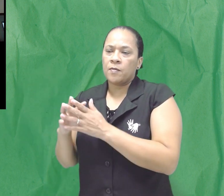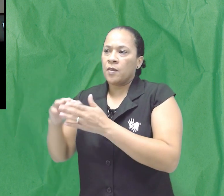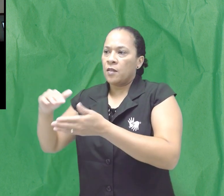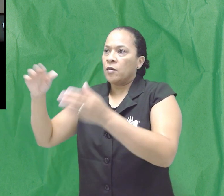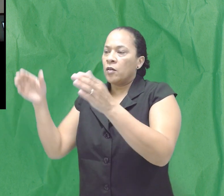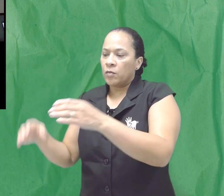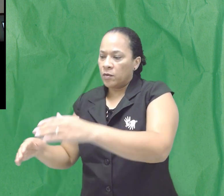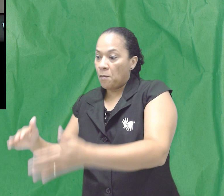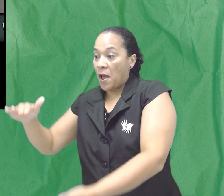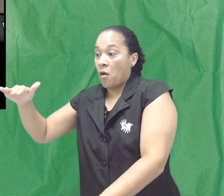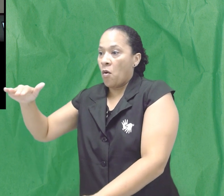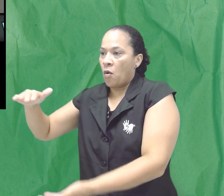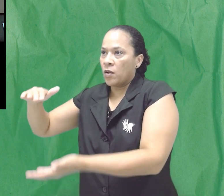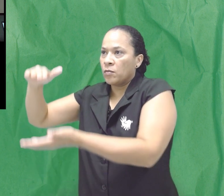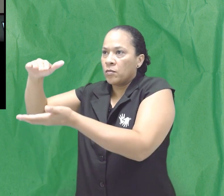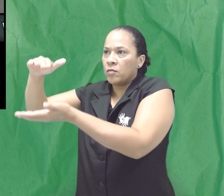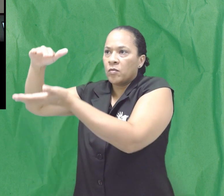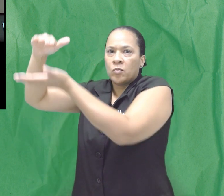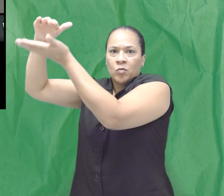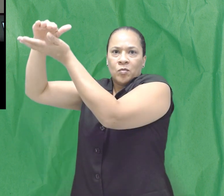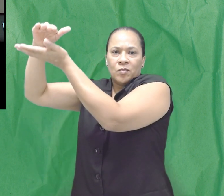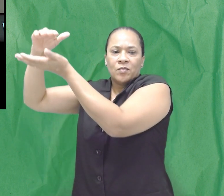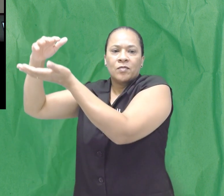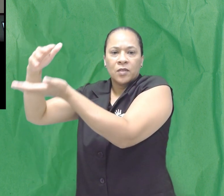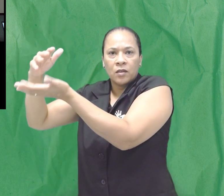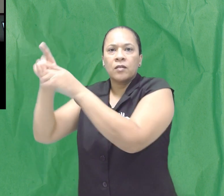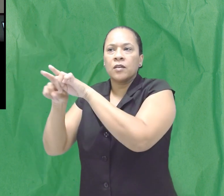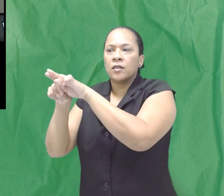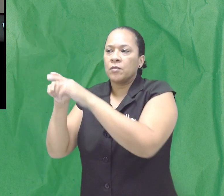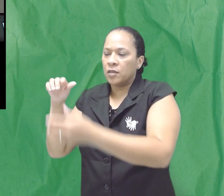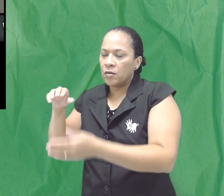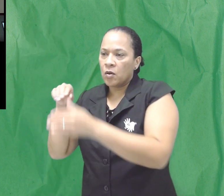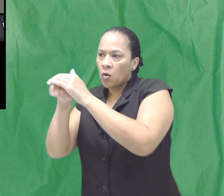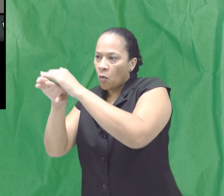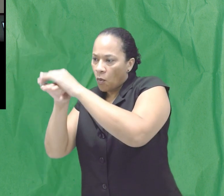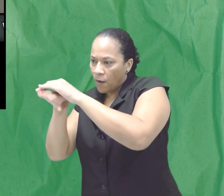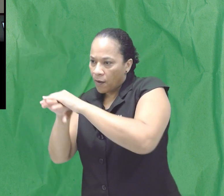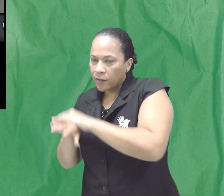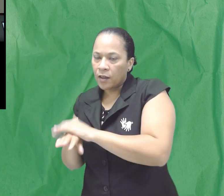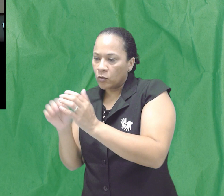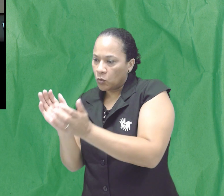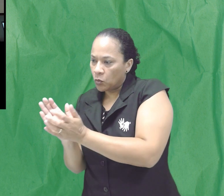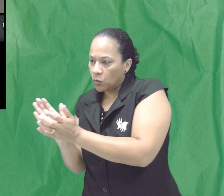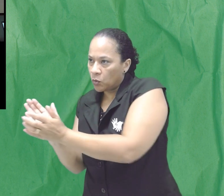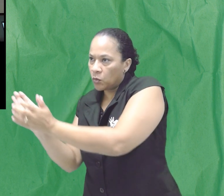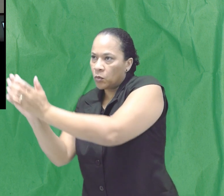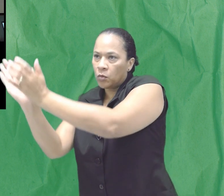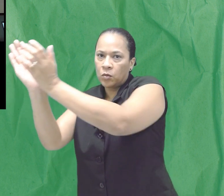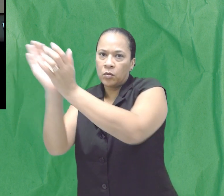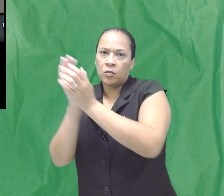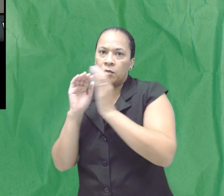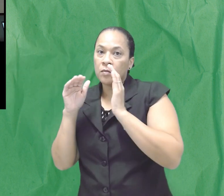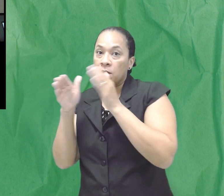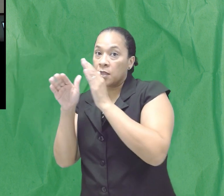Além disso, né, esses reagentes também eles vão ser agrupados, né, a partir de classes específicas, né,